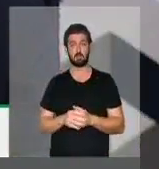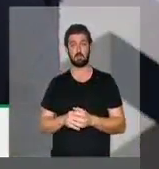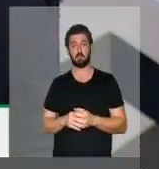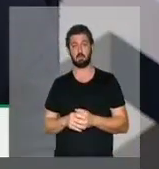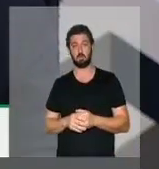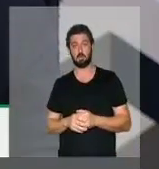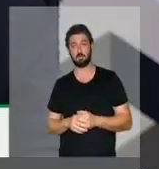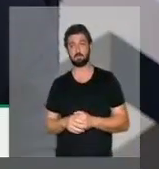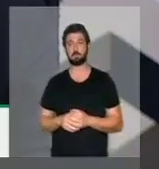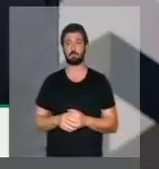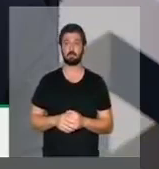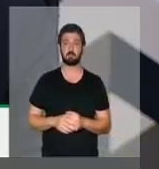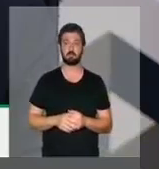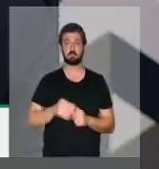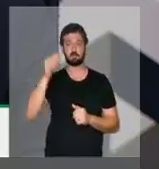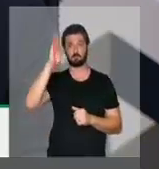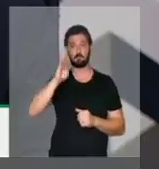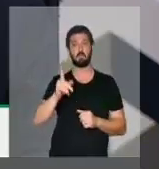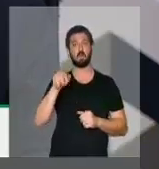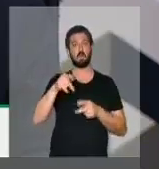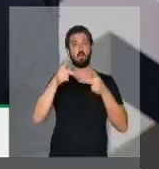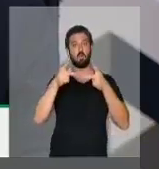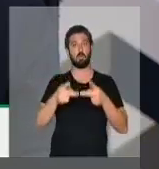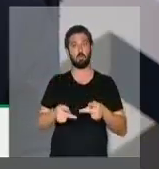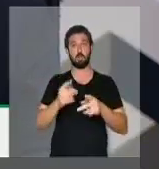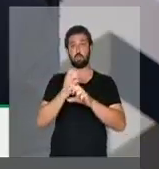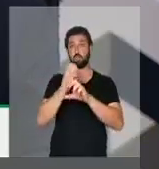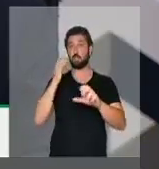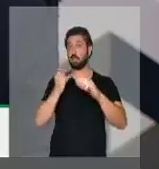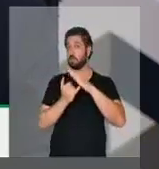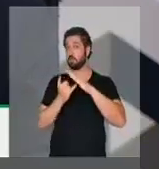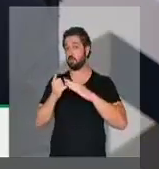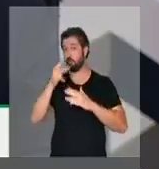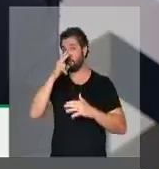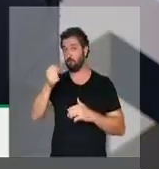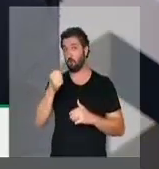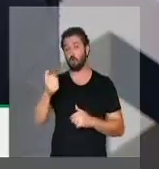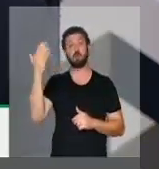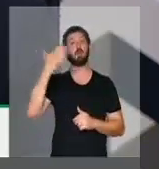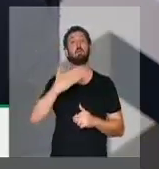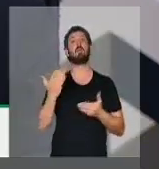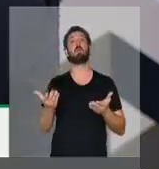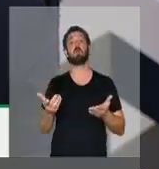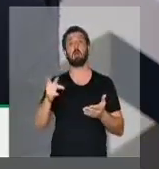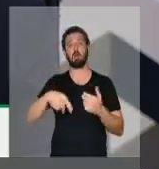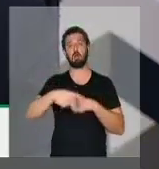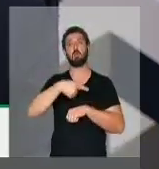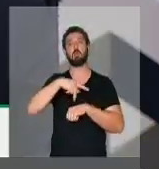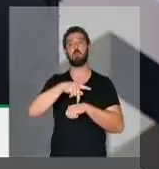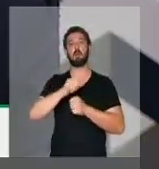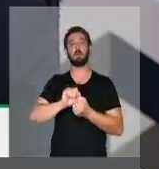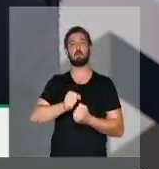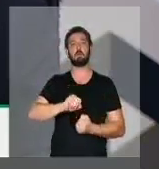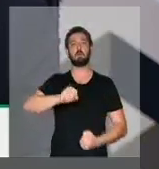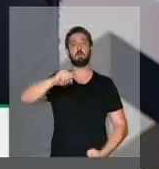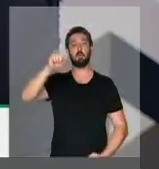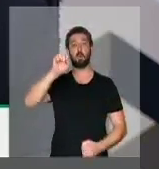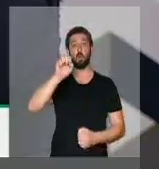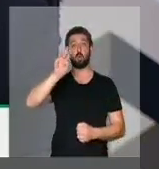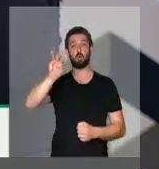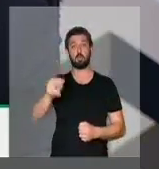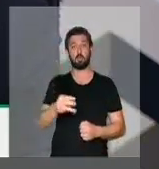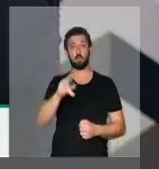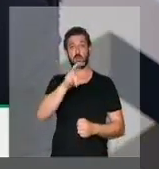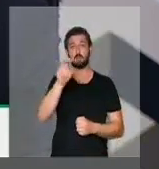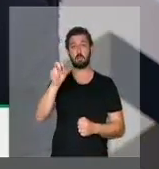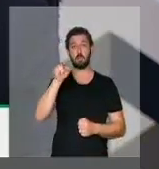brasileira, né? O Brasil foi fruto de um grande projeto de engenharia institucional. Prova disso é um país continental, com